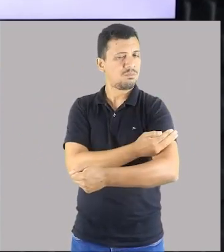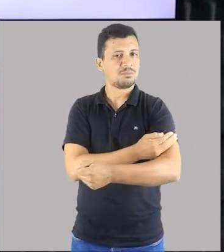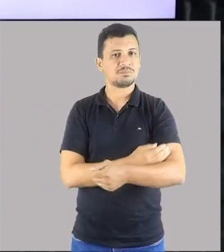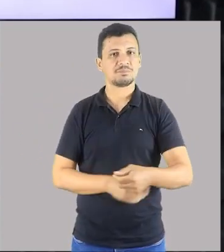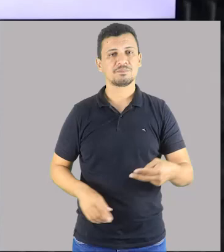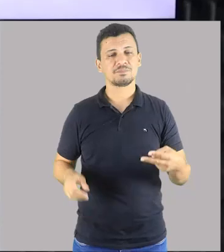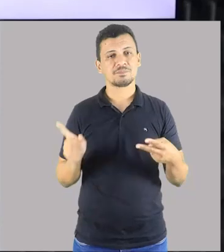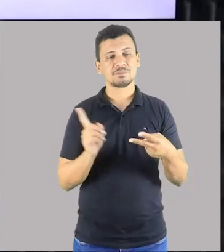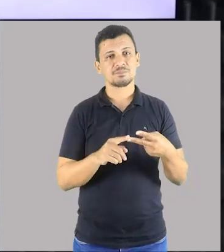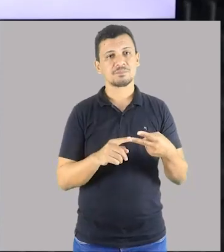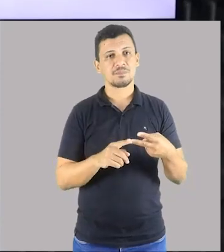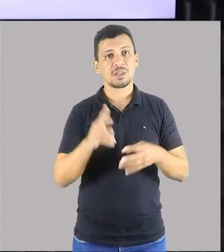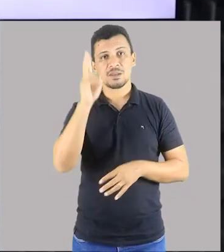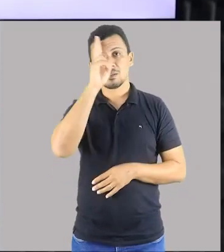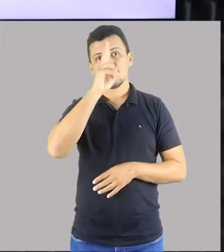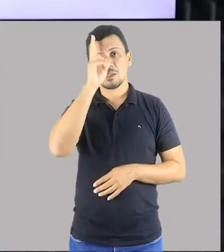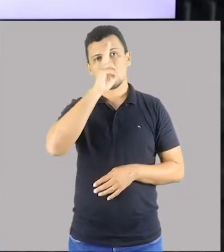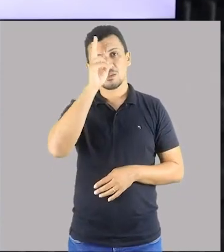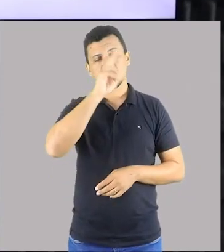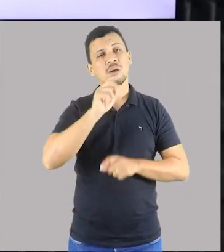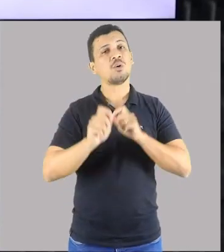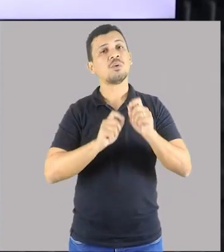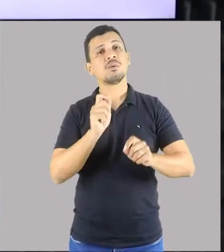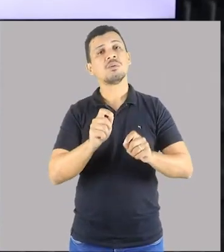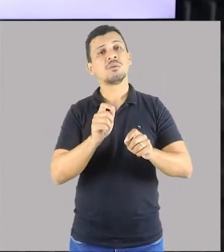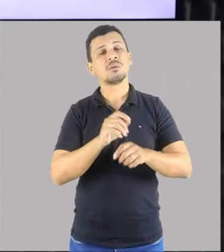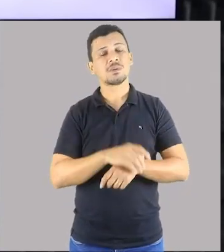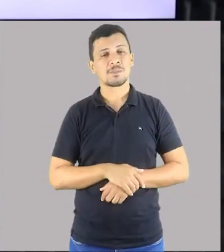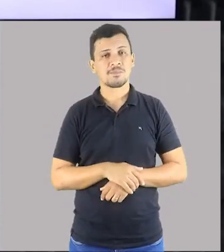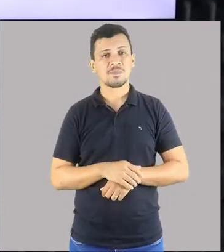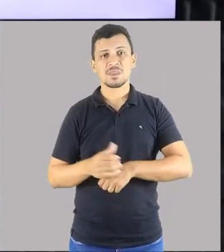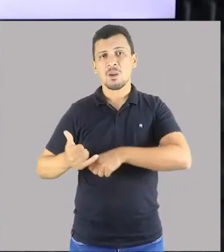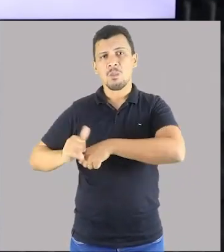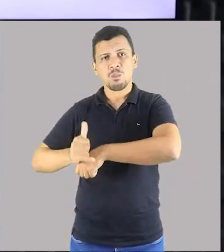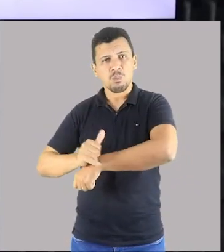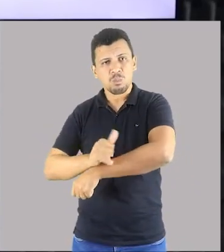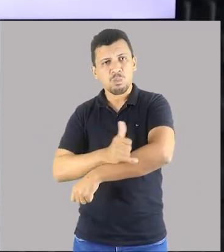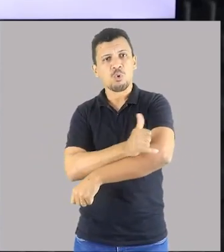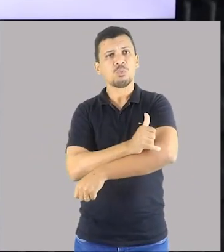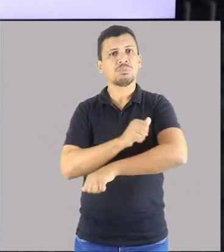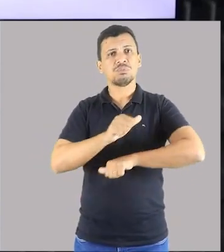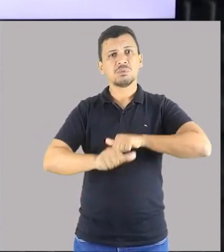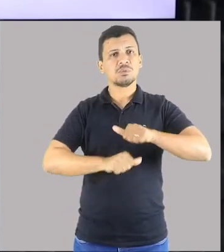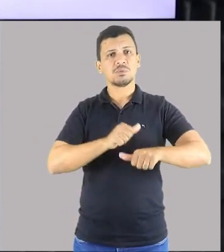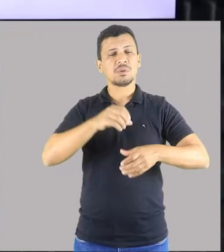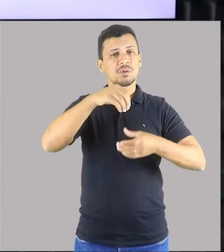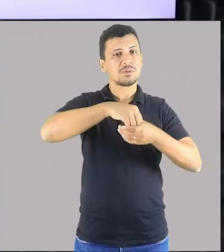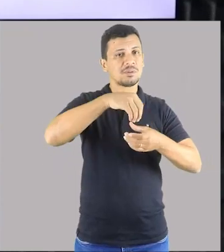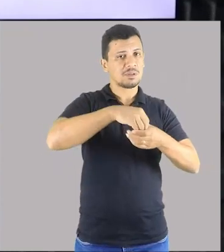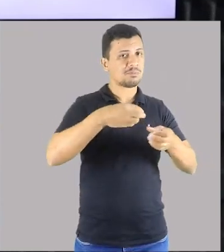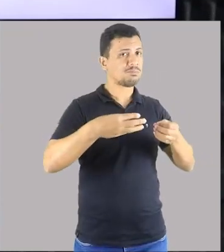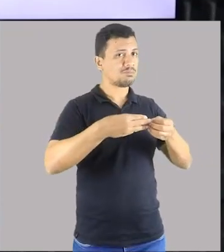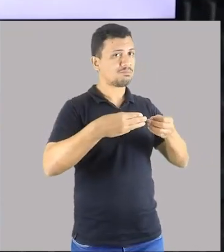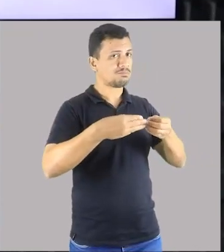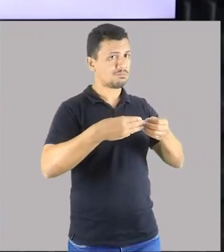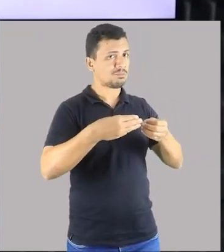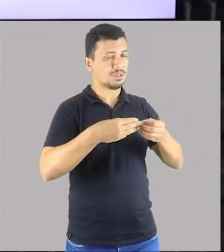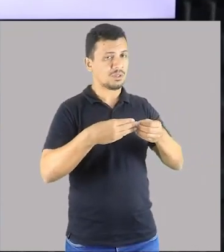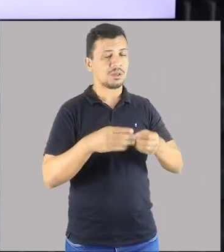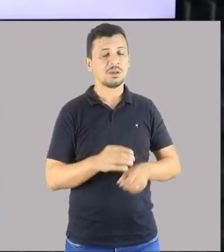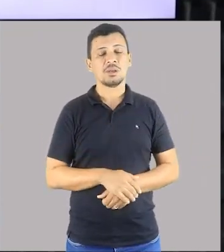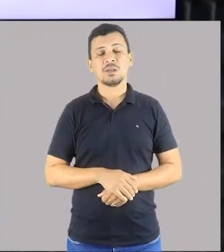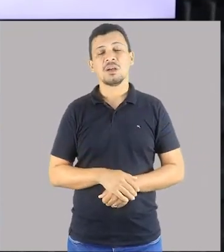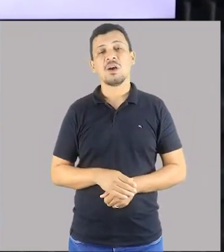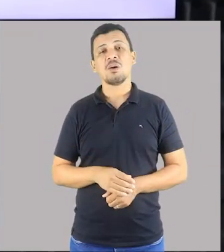Depois, lembra, a gordura vai ser metabolizada onde? Dentro das mitocôndrias. Então, o